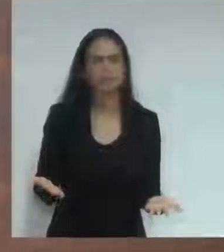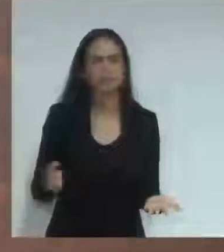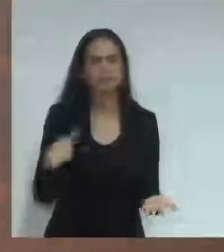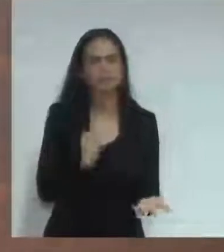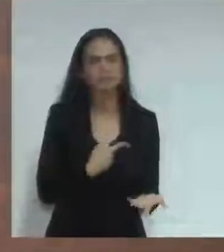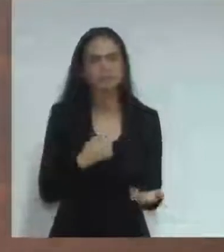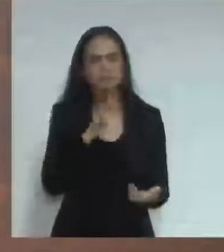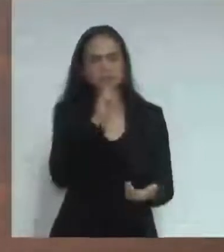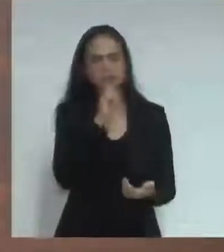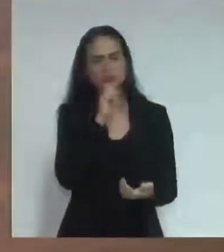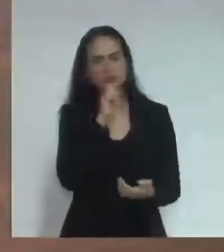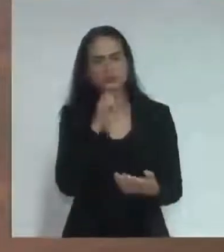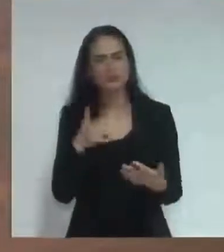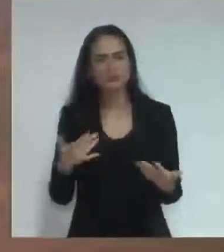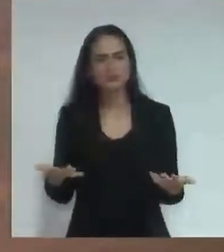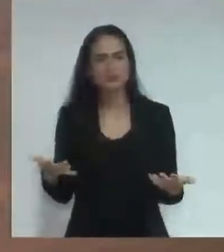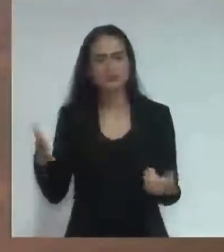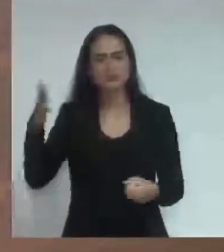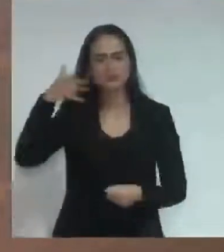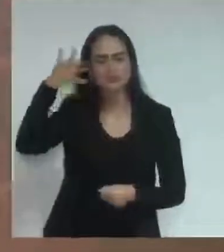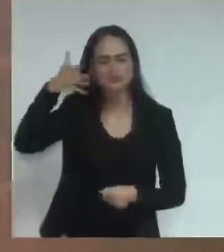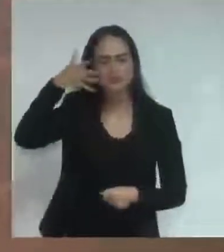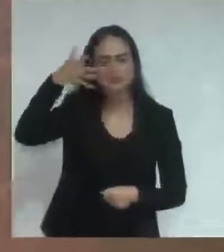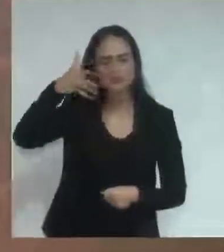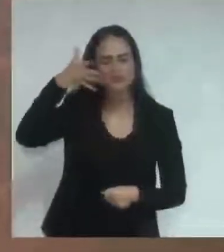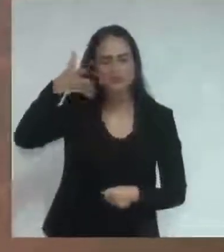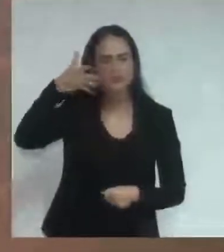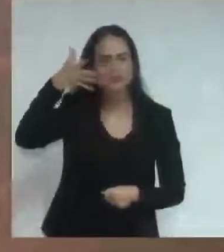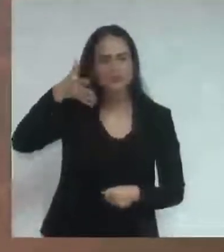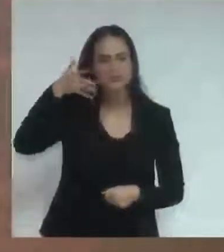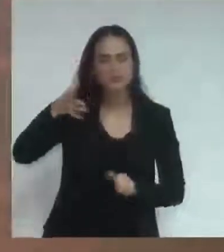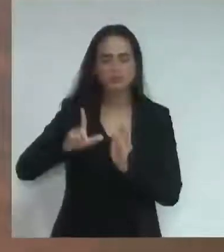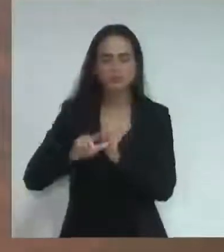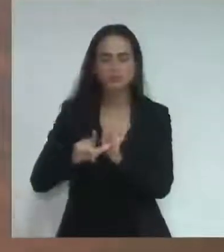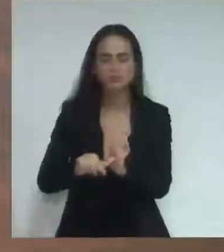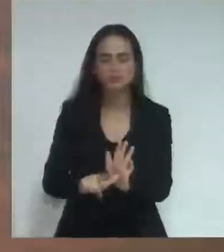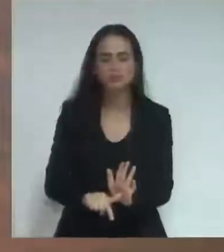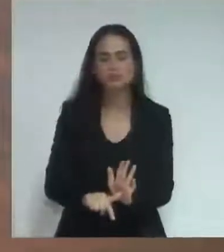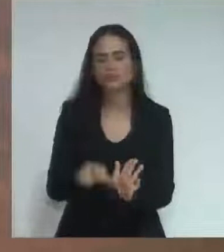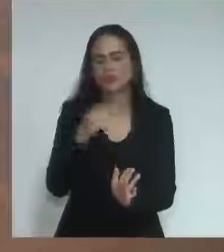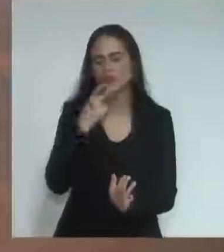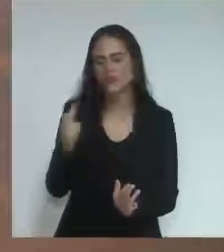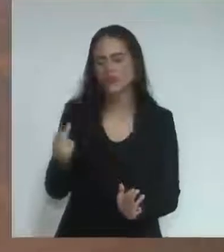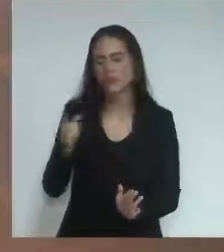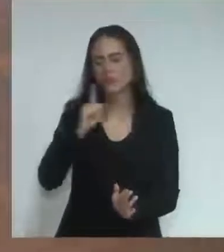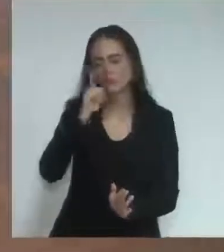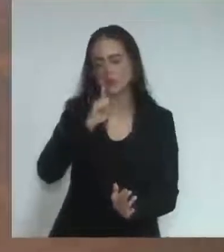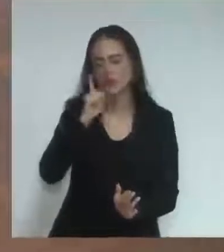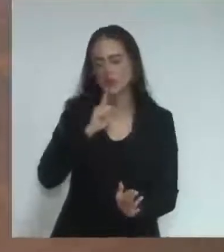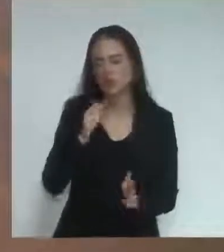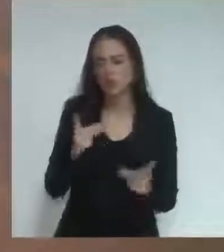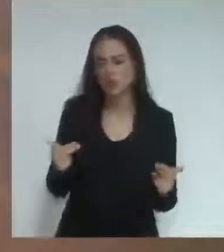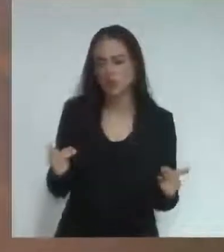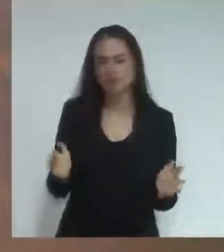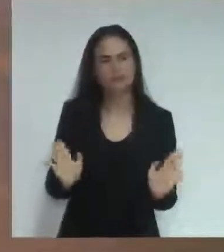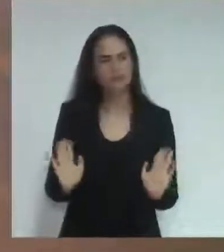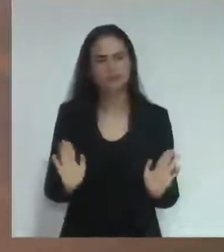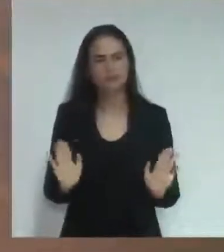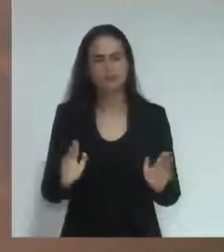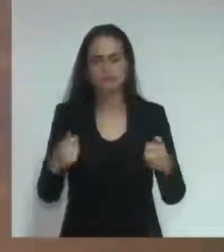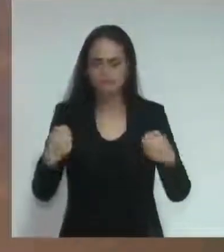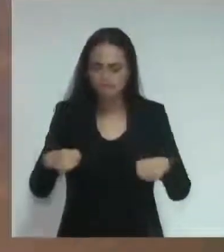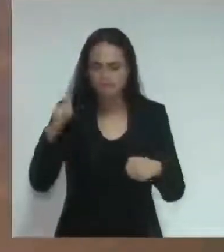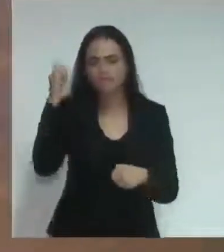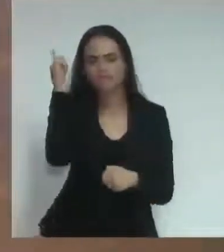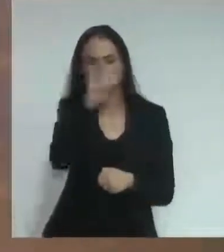e preparar discurso para depois legitimar ações perigosas, né? Que a gente já viu no mundo todo e no Brasil no que